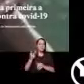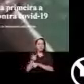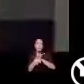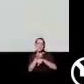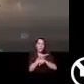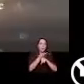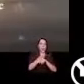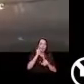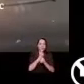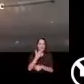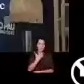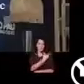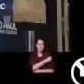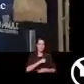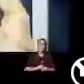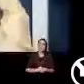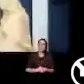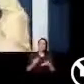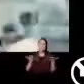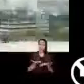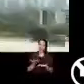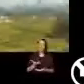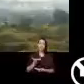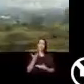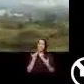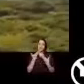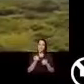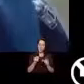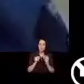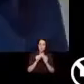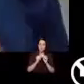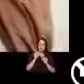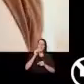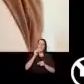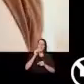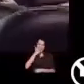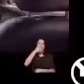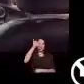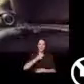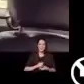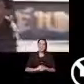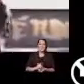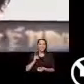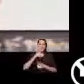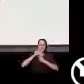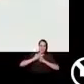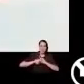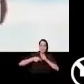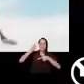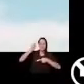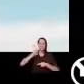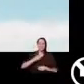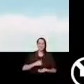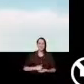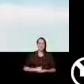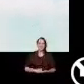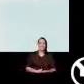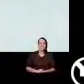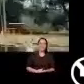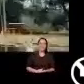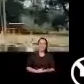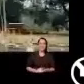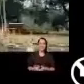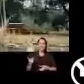a Vitória Veralim, a Mirella, a Luísa Biel, usaram a informação para destabilizar ela e fazer com que ela agredisse alguém. Isso não